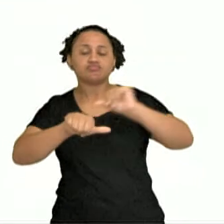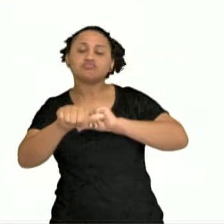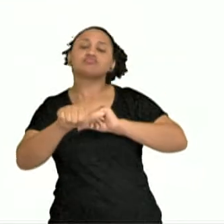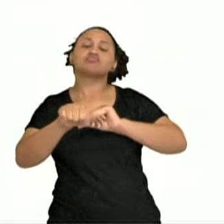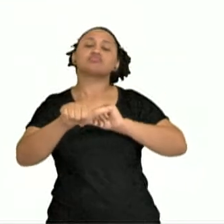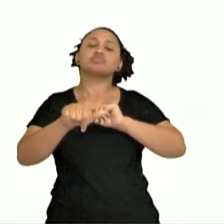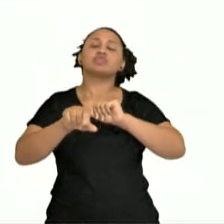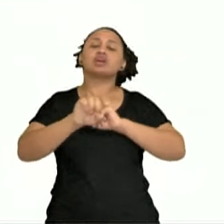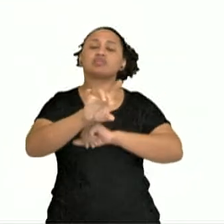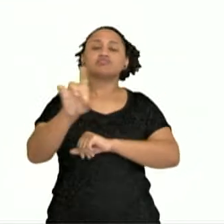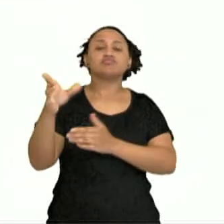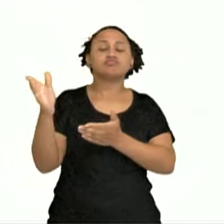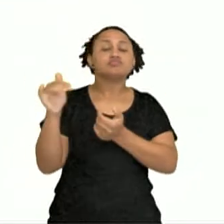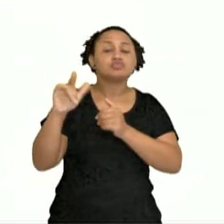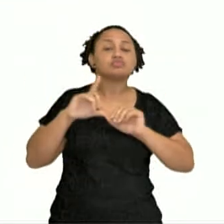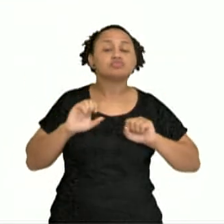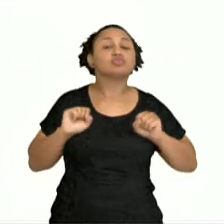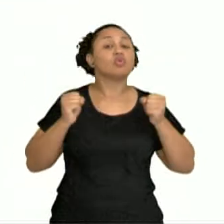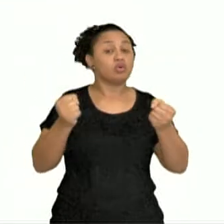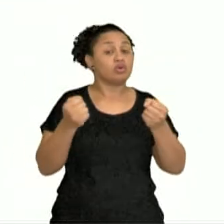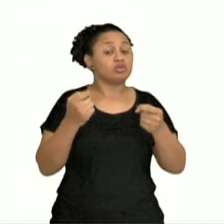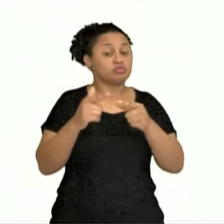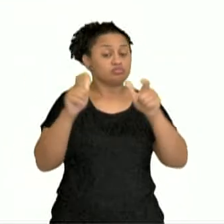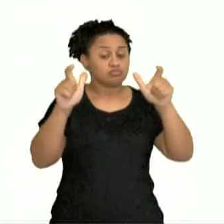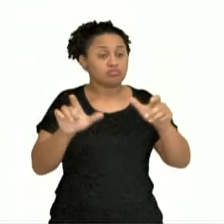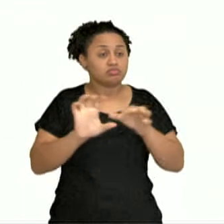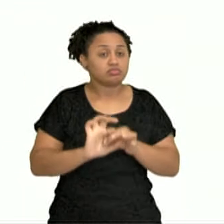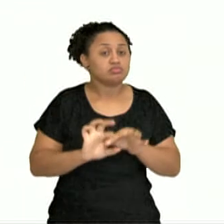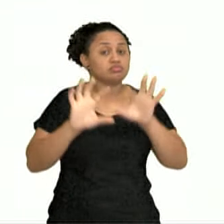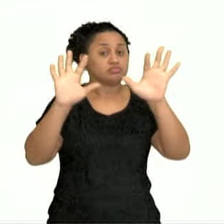suas forças já quer a terra livre pisar.